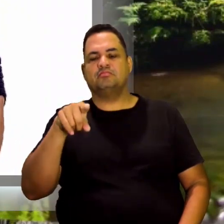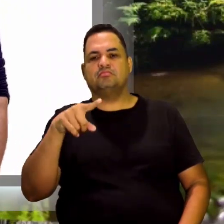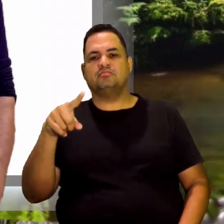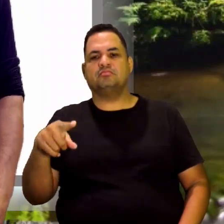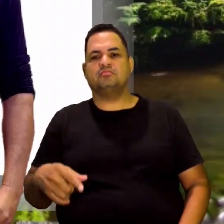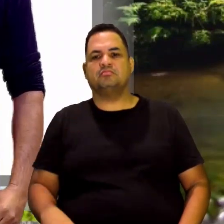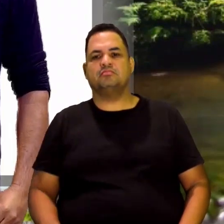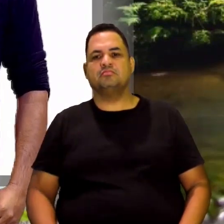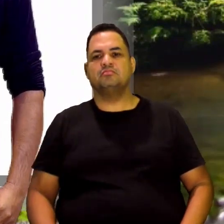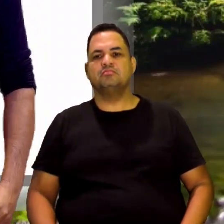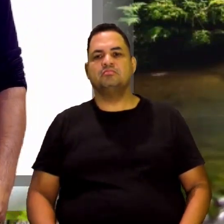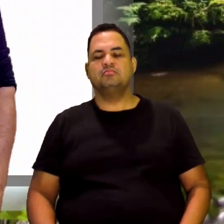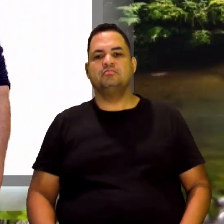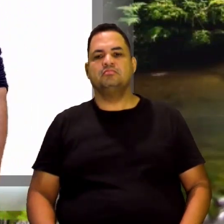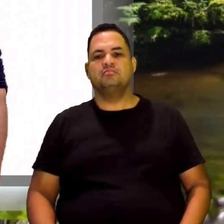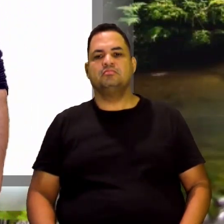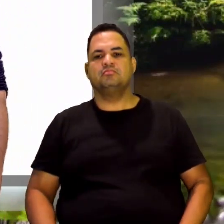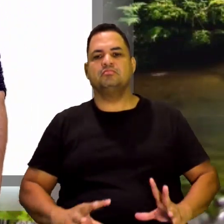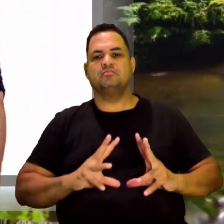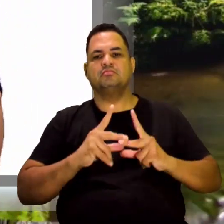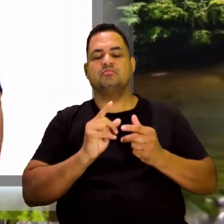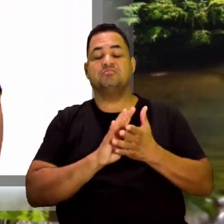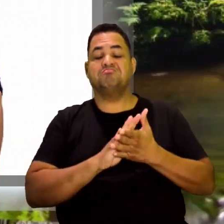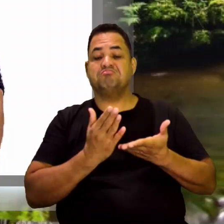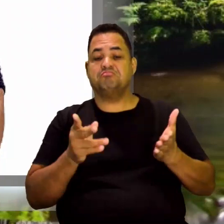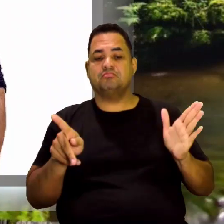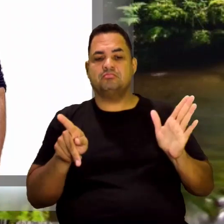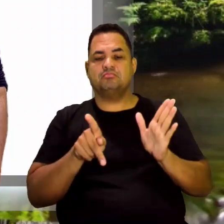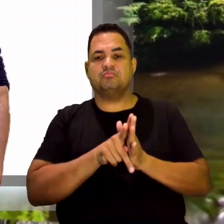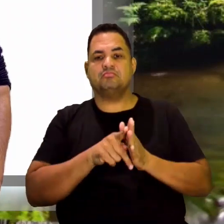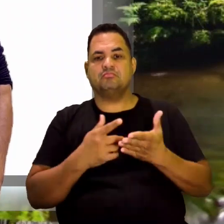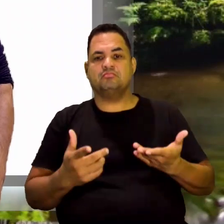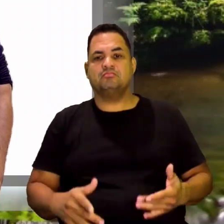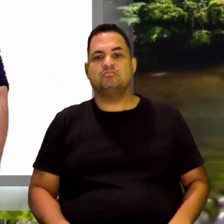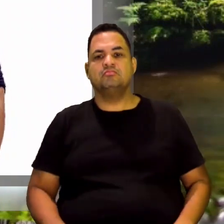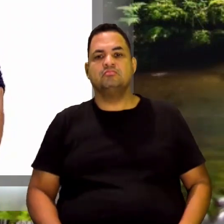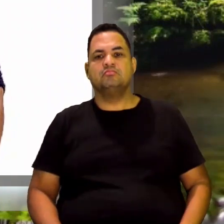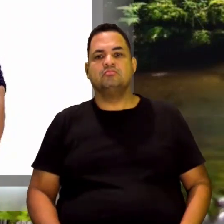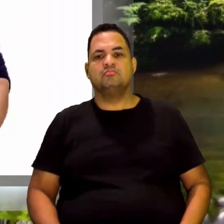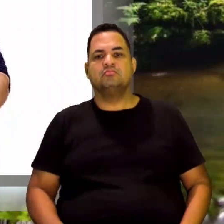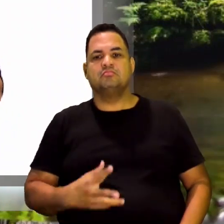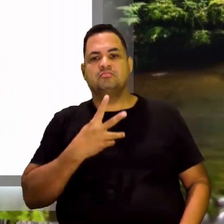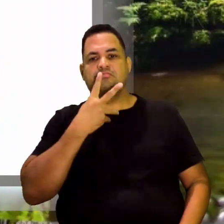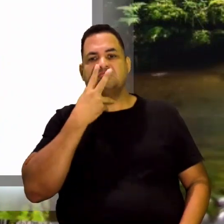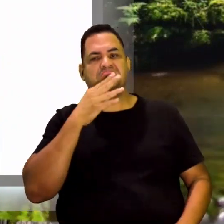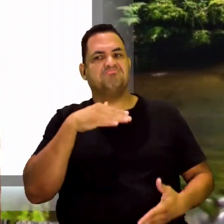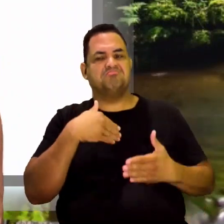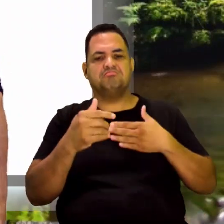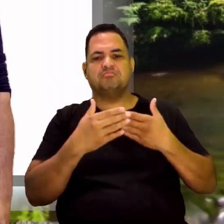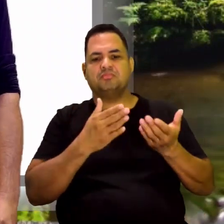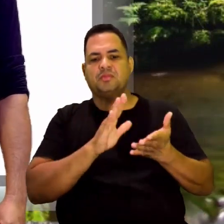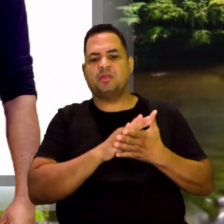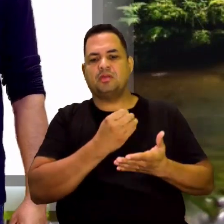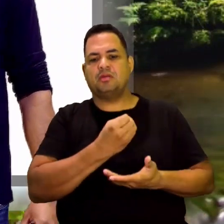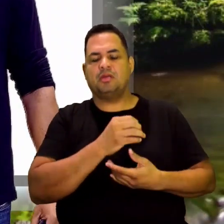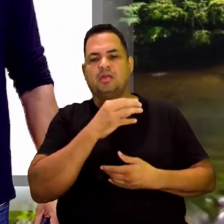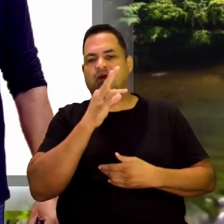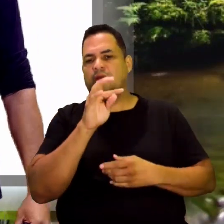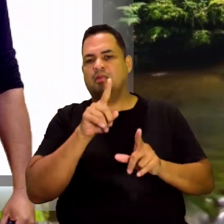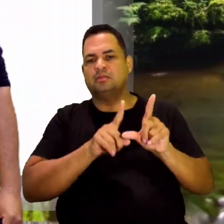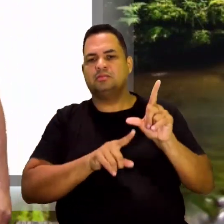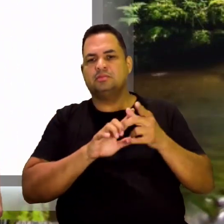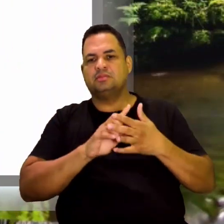sequenciamento. Aquilo tudo é muito específico, pessoal. Embora pareça aleatório, mas se essas bases